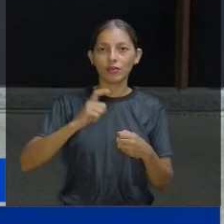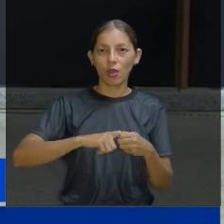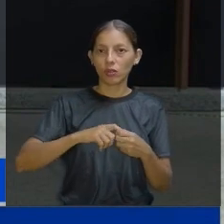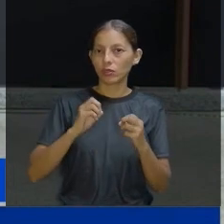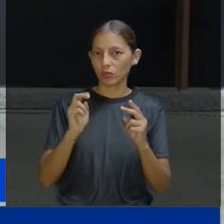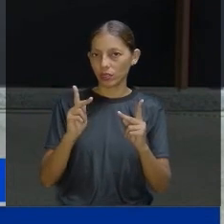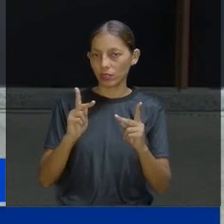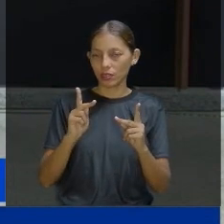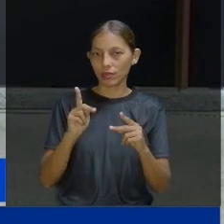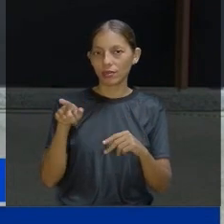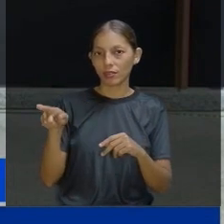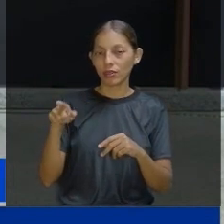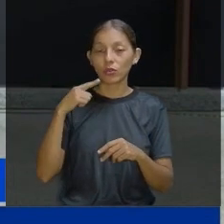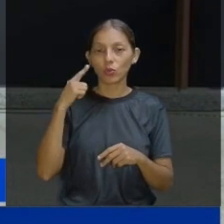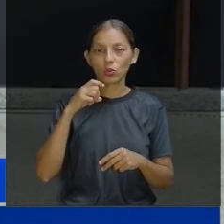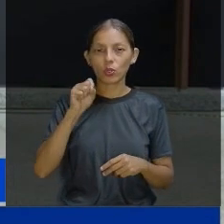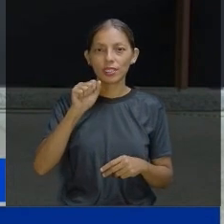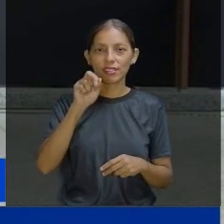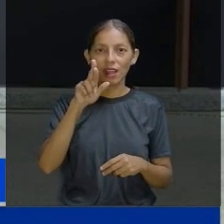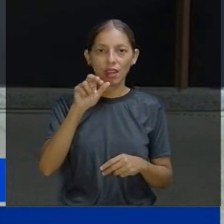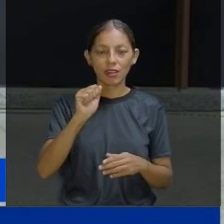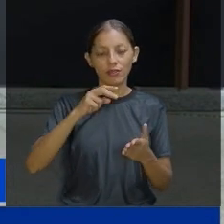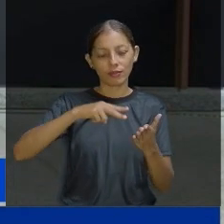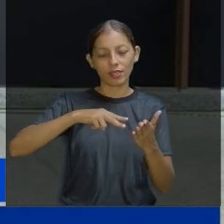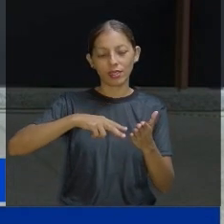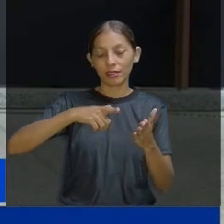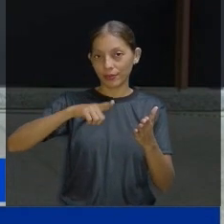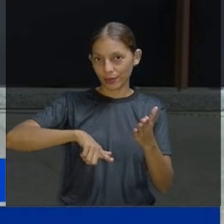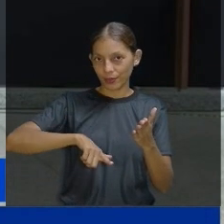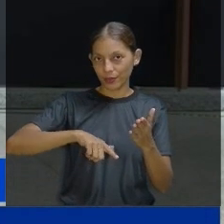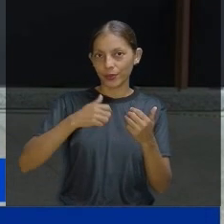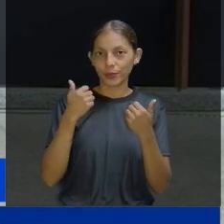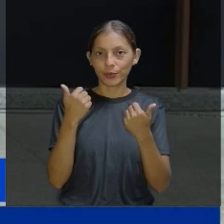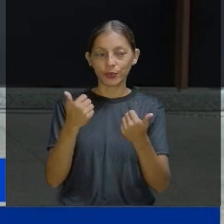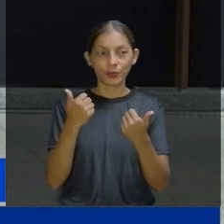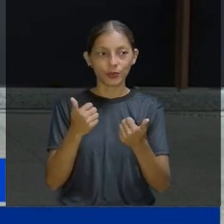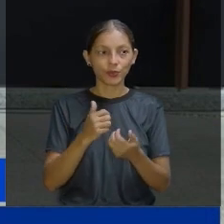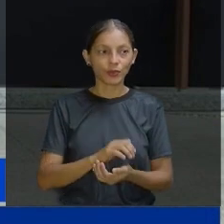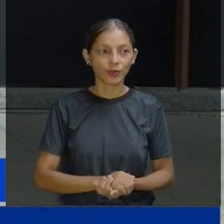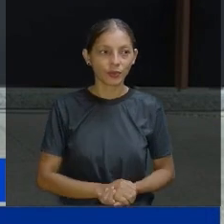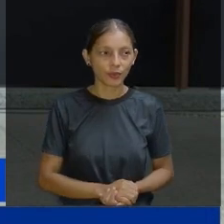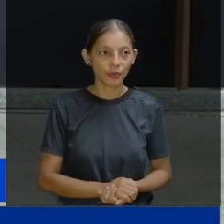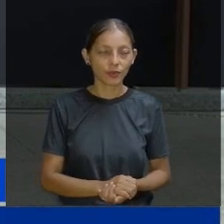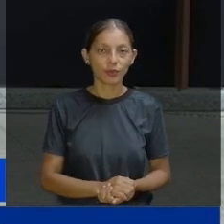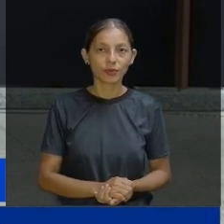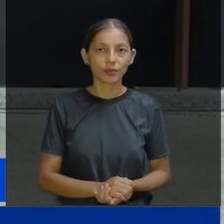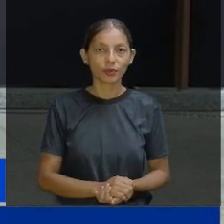tá bom? Que é importantíssimo, o Ministério Público Eleitoral, que é parceiro na condução